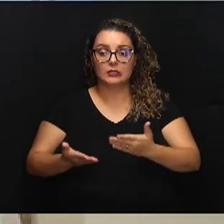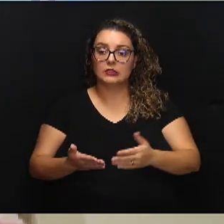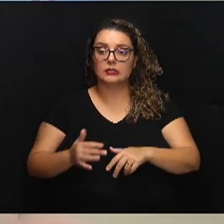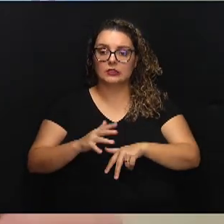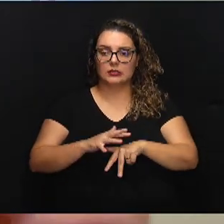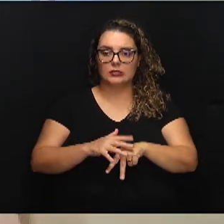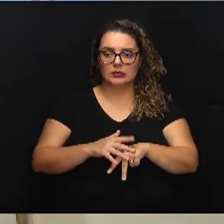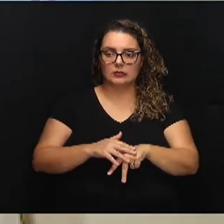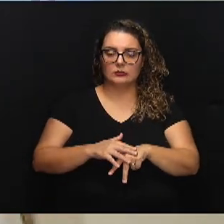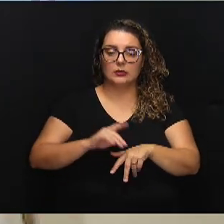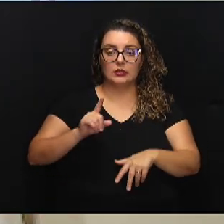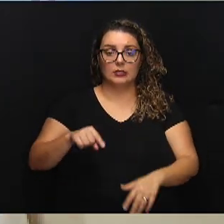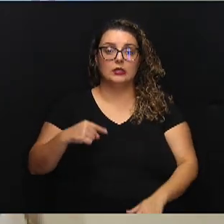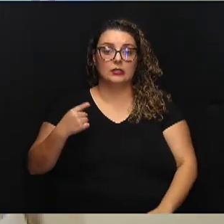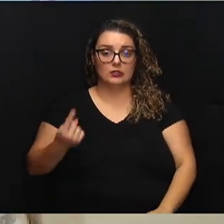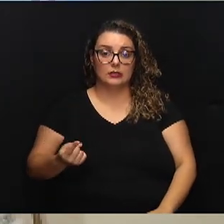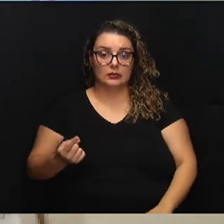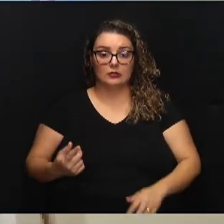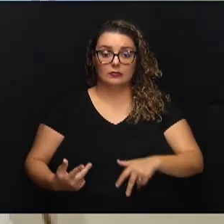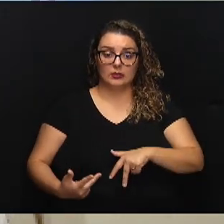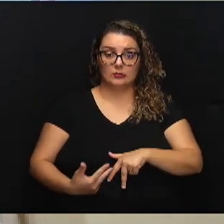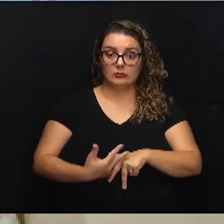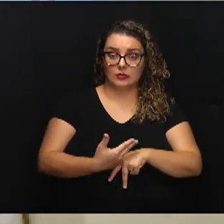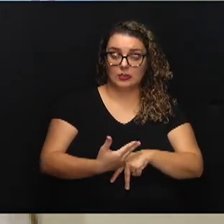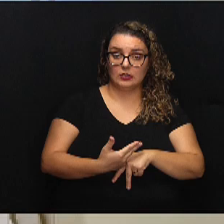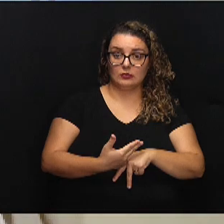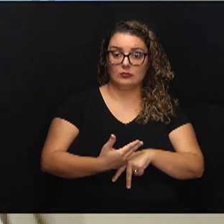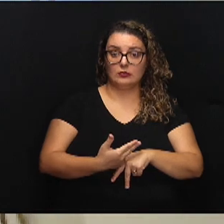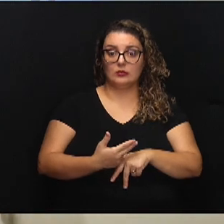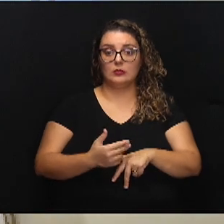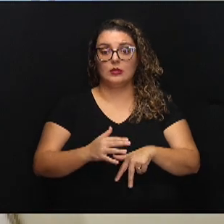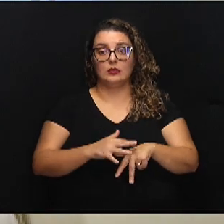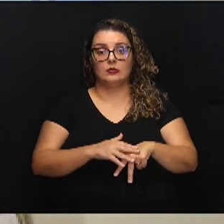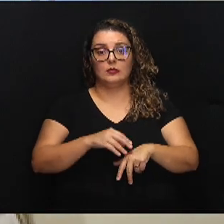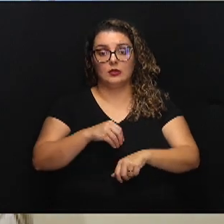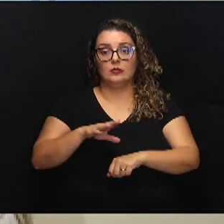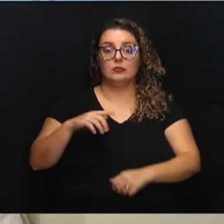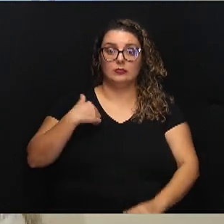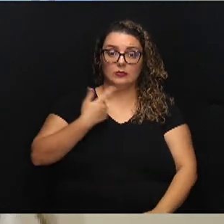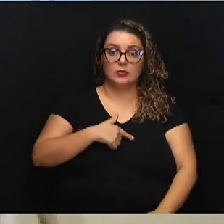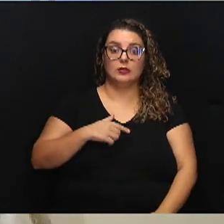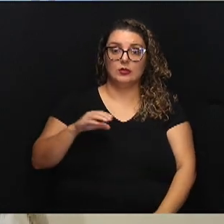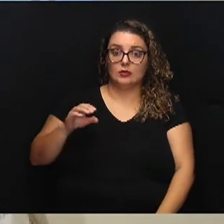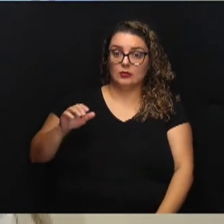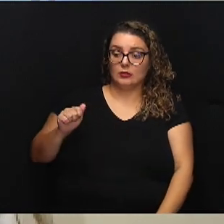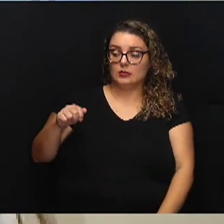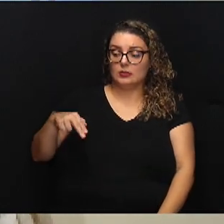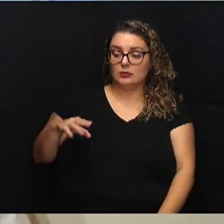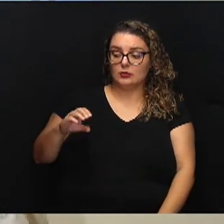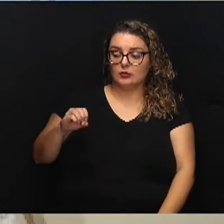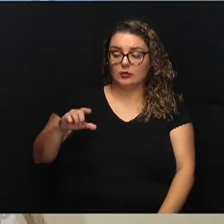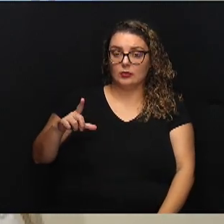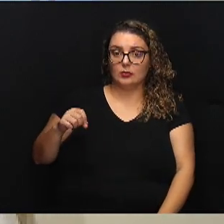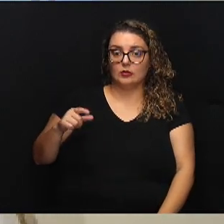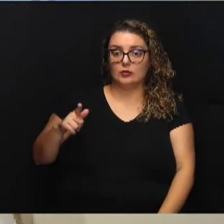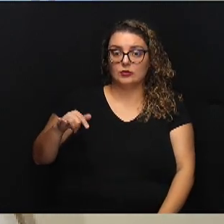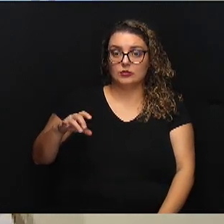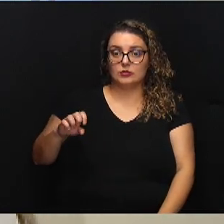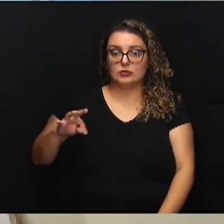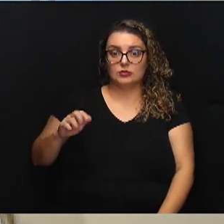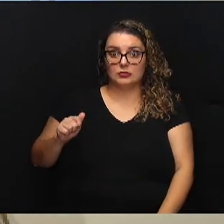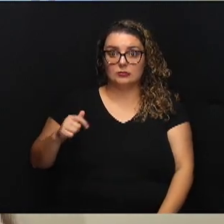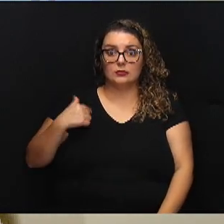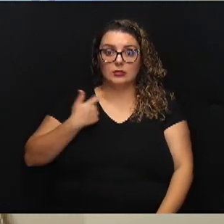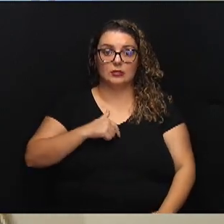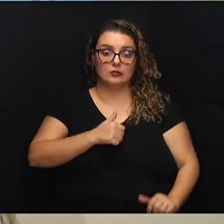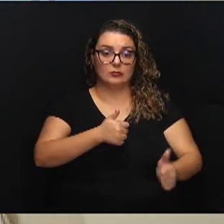paciente. Posteriormente a essa cirurgia, as pacientes são encaminhadas para nós, oncologistas, para passar por uma avaliação para a gente saber se